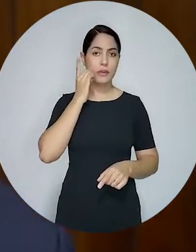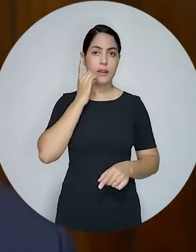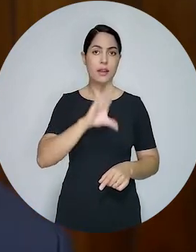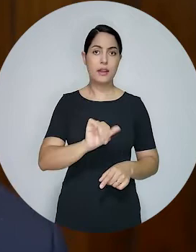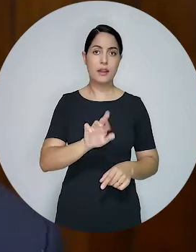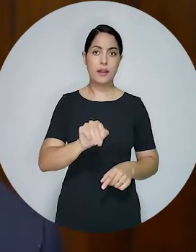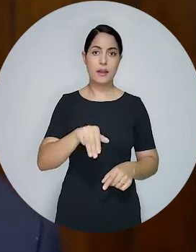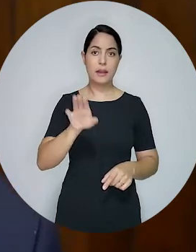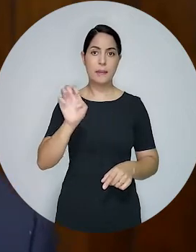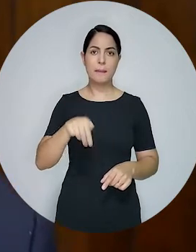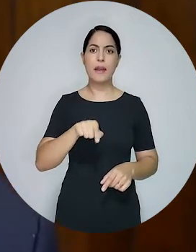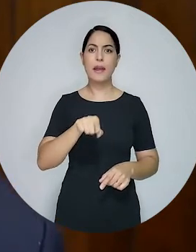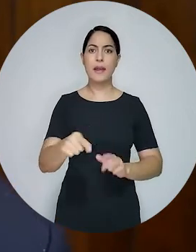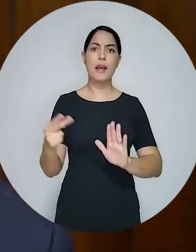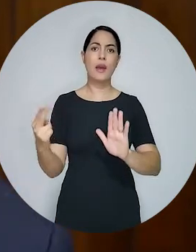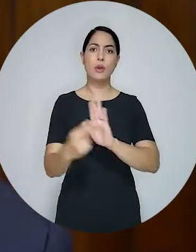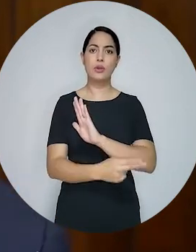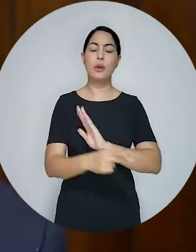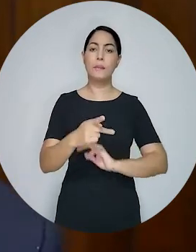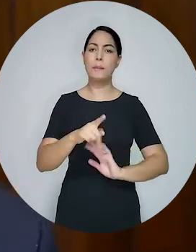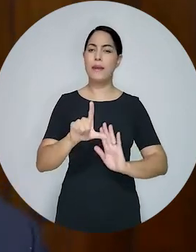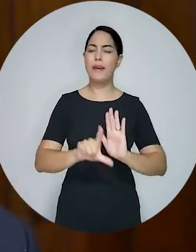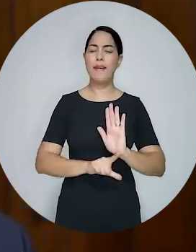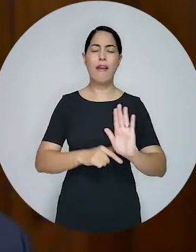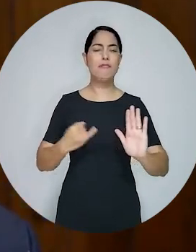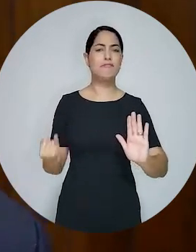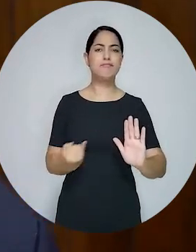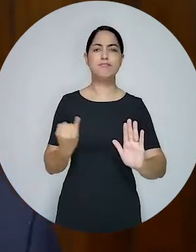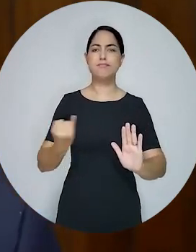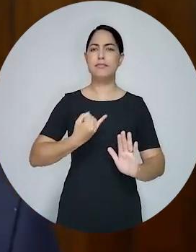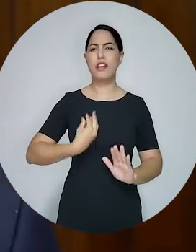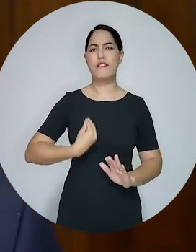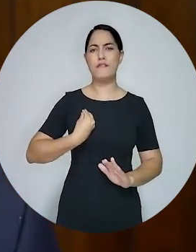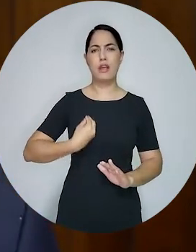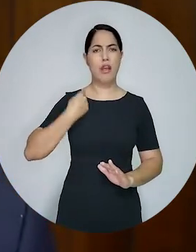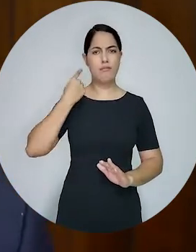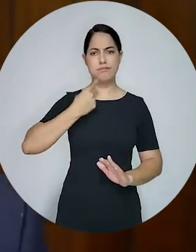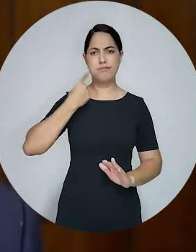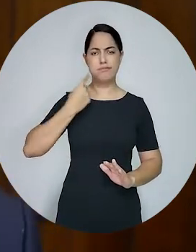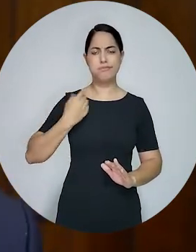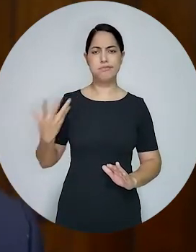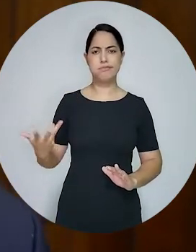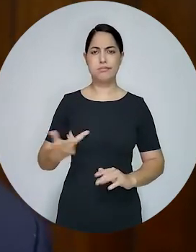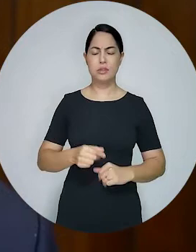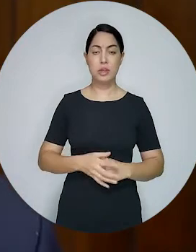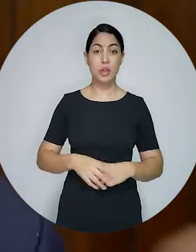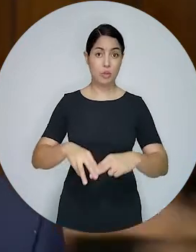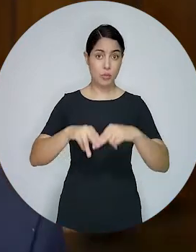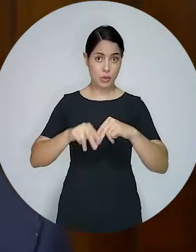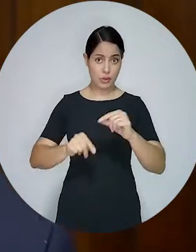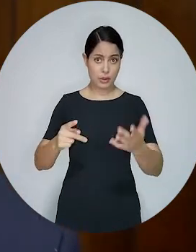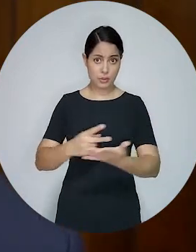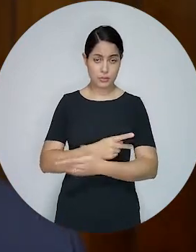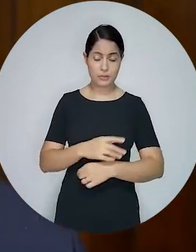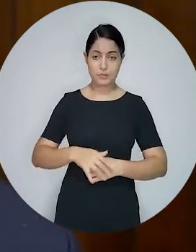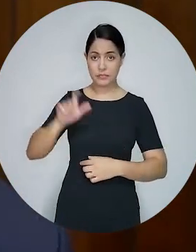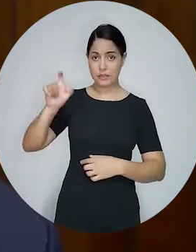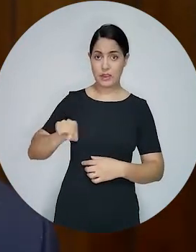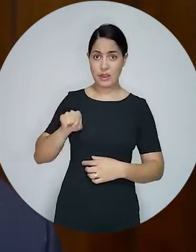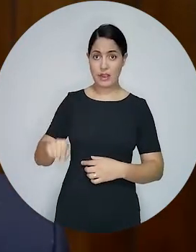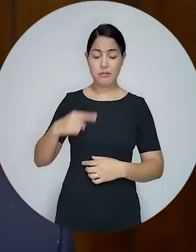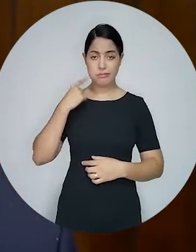para a dignidade e a honra da advocacia. O advogado, quando ele adoece, atualmente ele não tem a garantia de que o